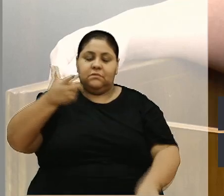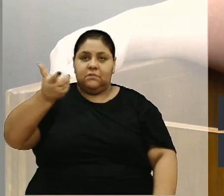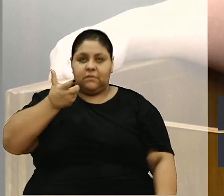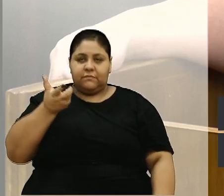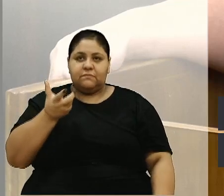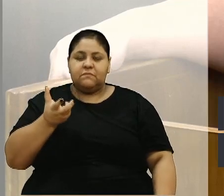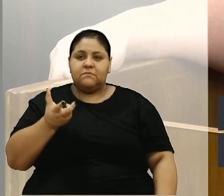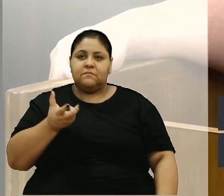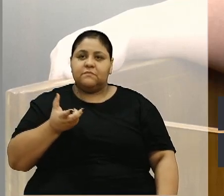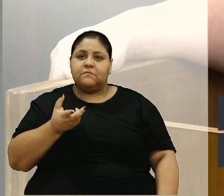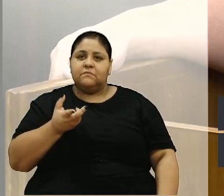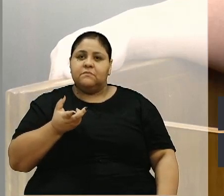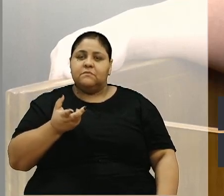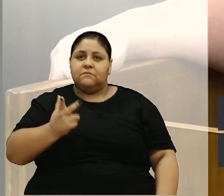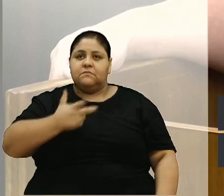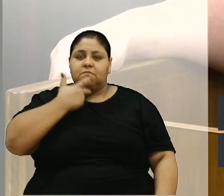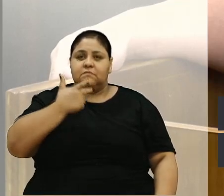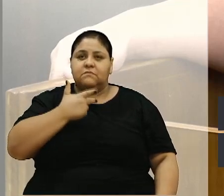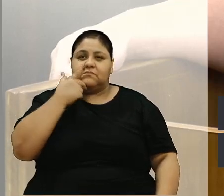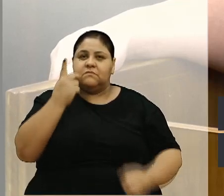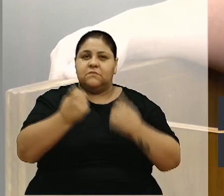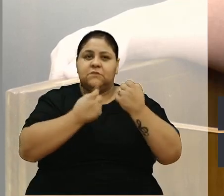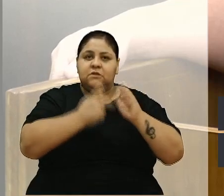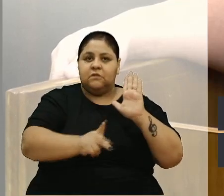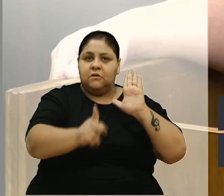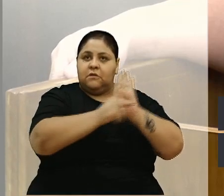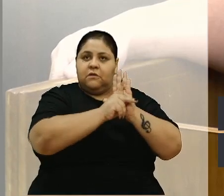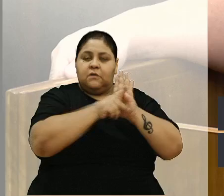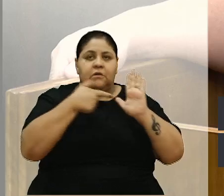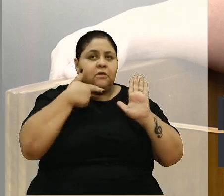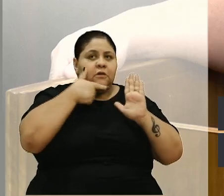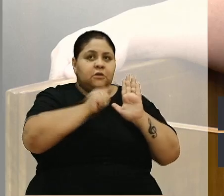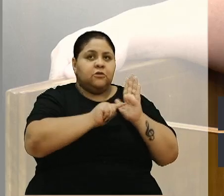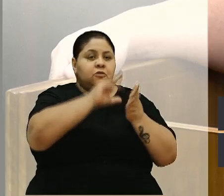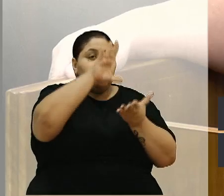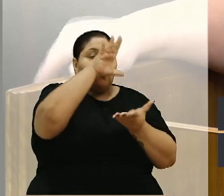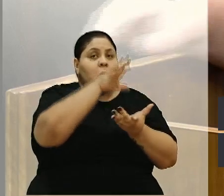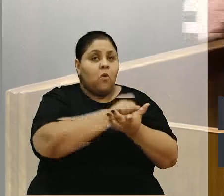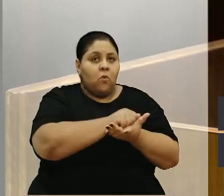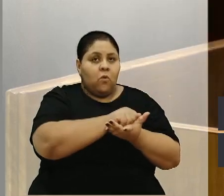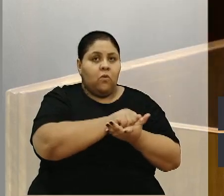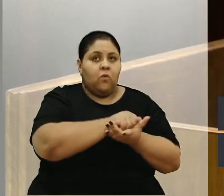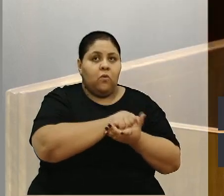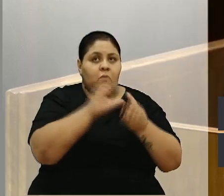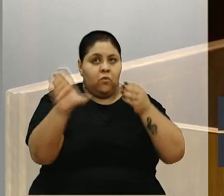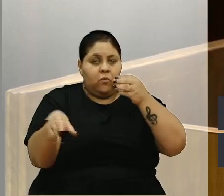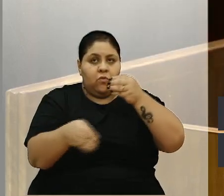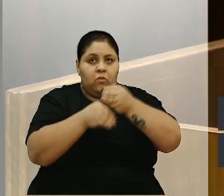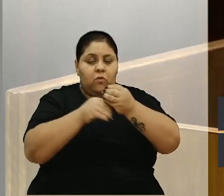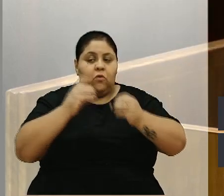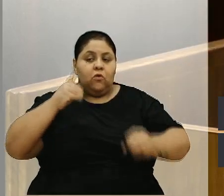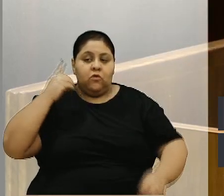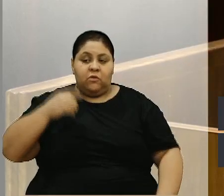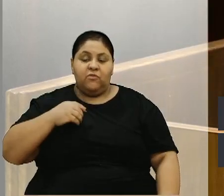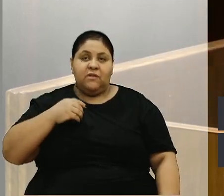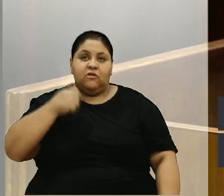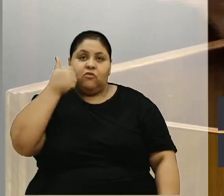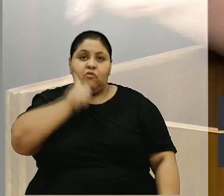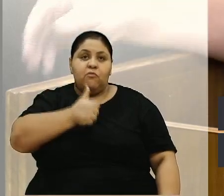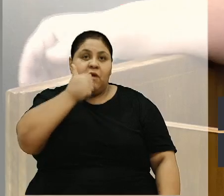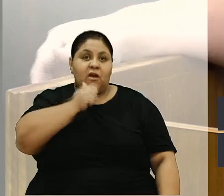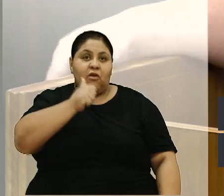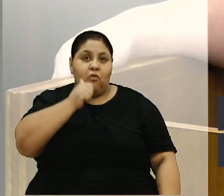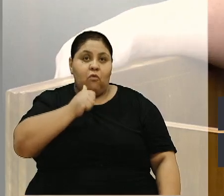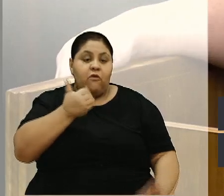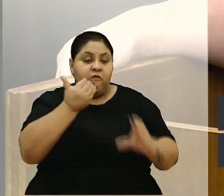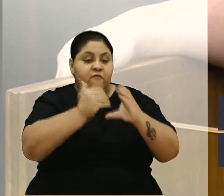aqui falar em alguns projetos que a gente conseguiu cadastrar nas emendas que o deputado Marcon está oferecendo para a cidade de Caxias